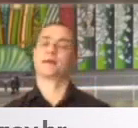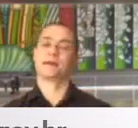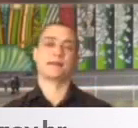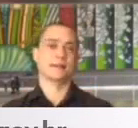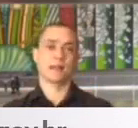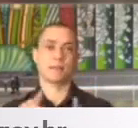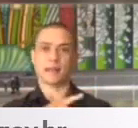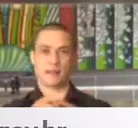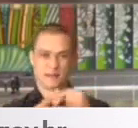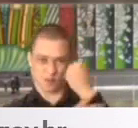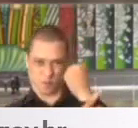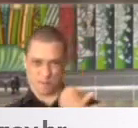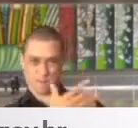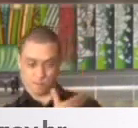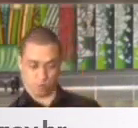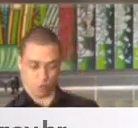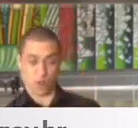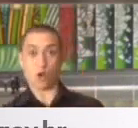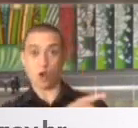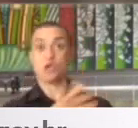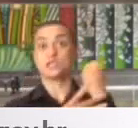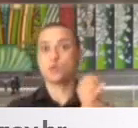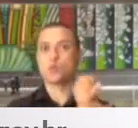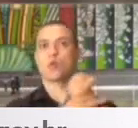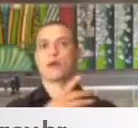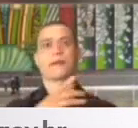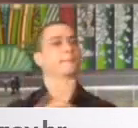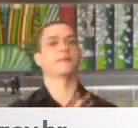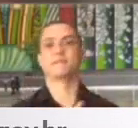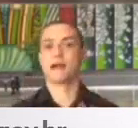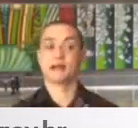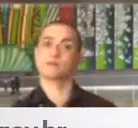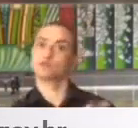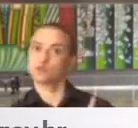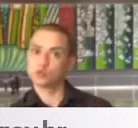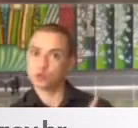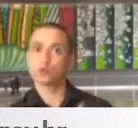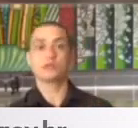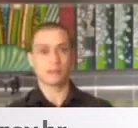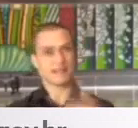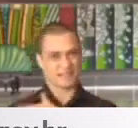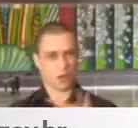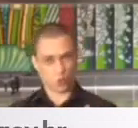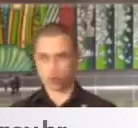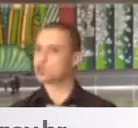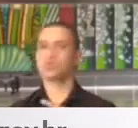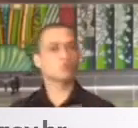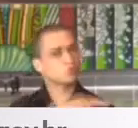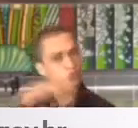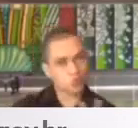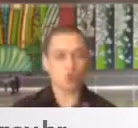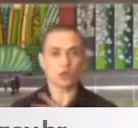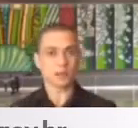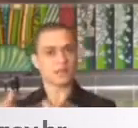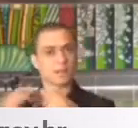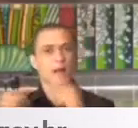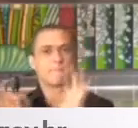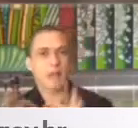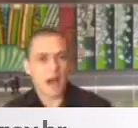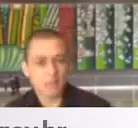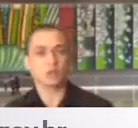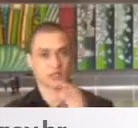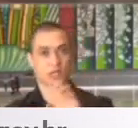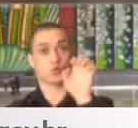segurança privada, aos profissionais de saúde pública e privada, e igualmente aqueles que atuam em serviços básicos no